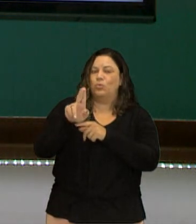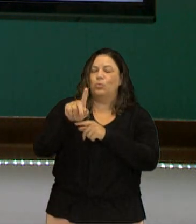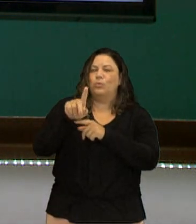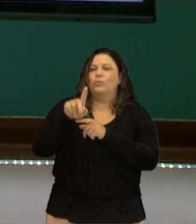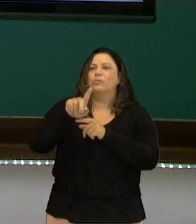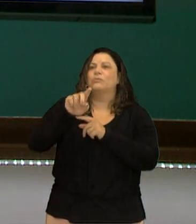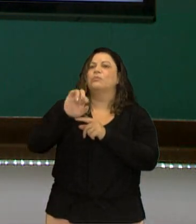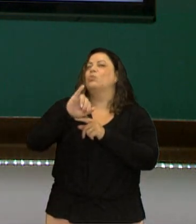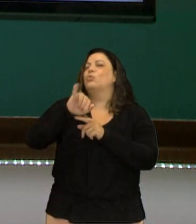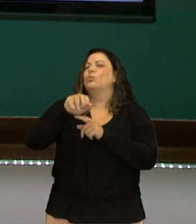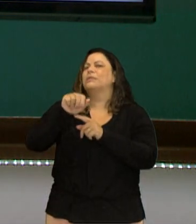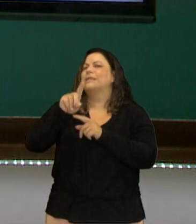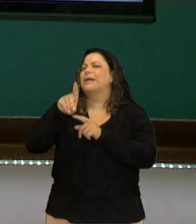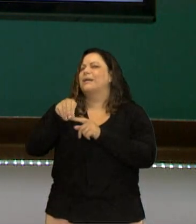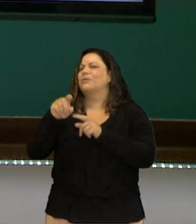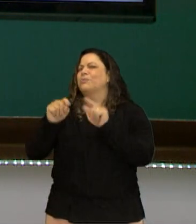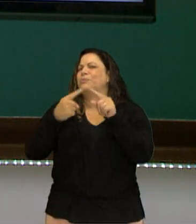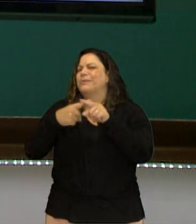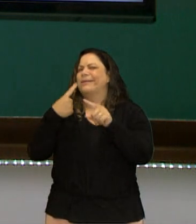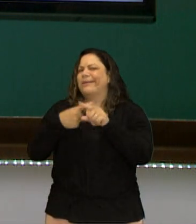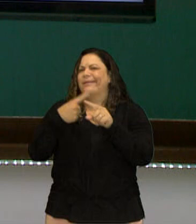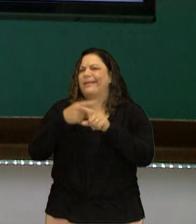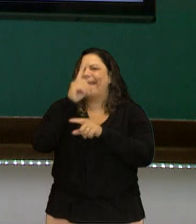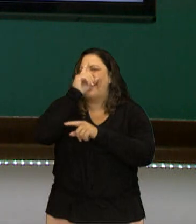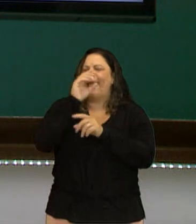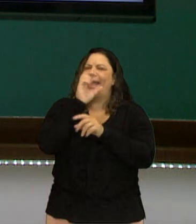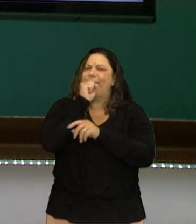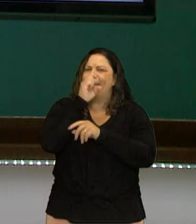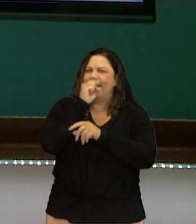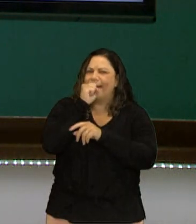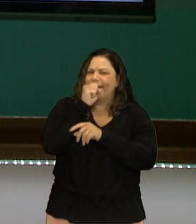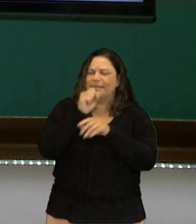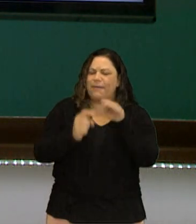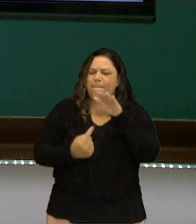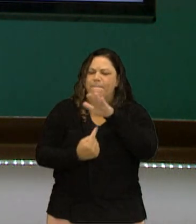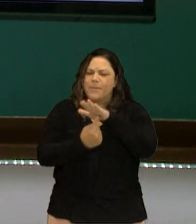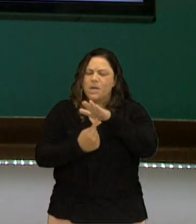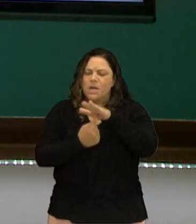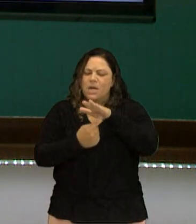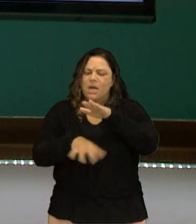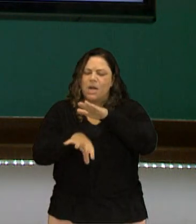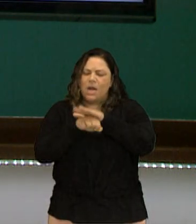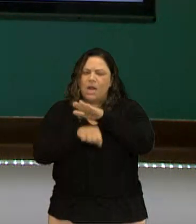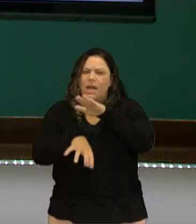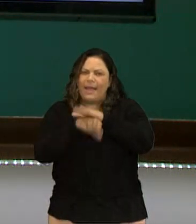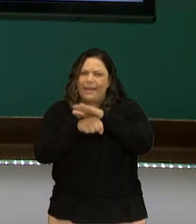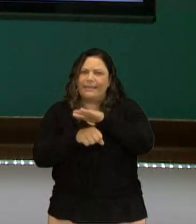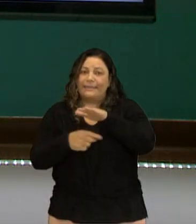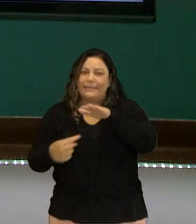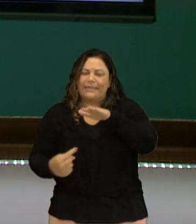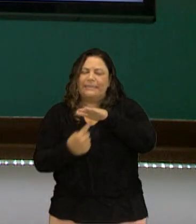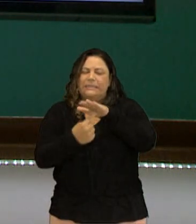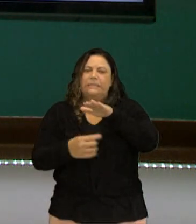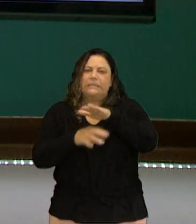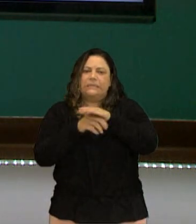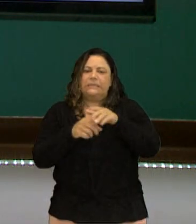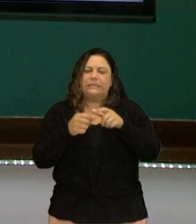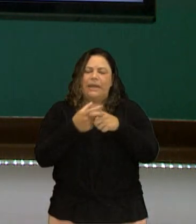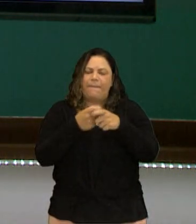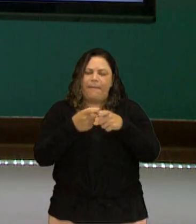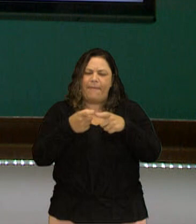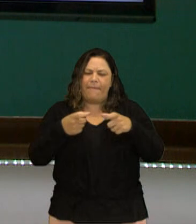alaranjada. E quando nós tocamos e nos cortamos, no corte entra essa bactéria e ela se